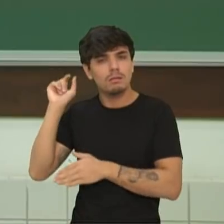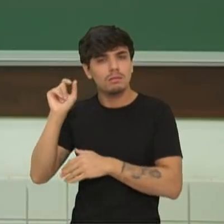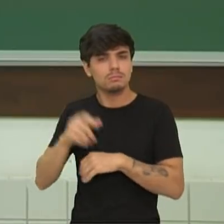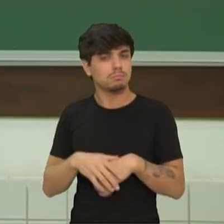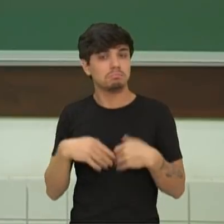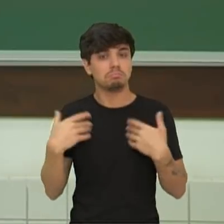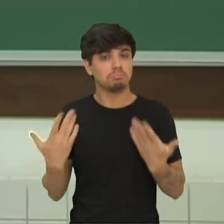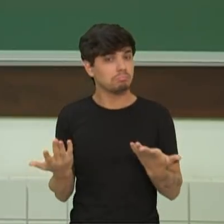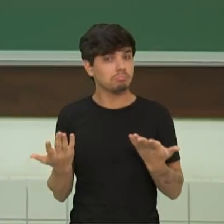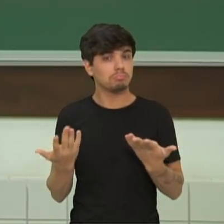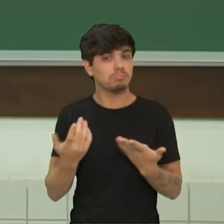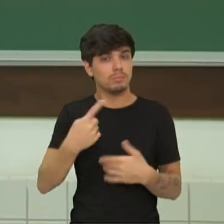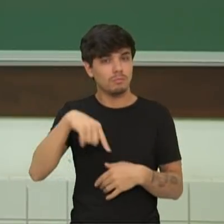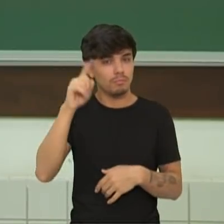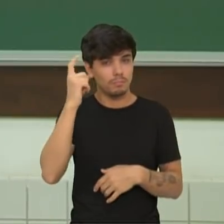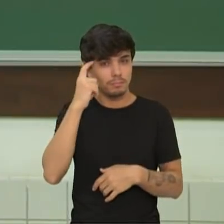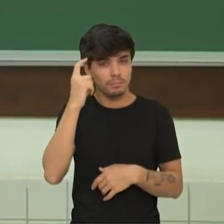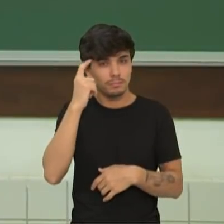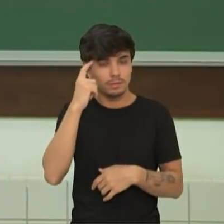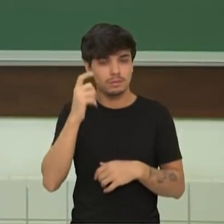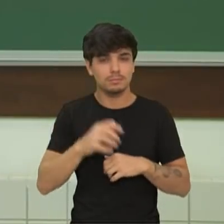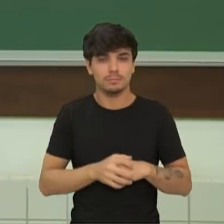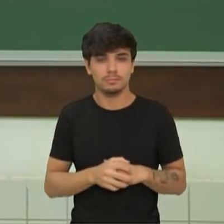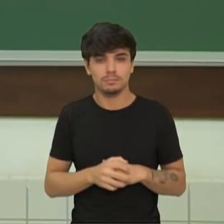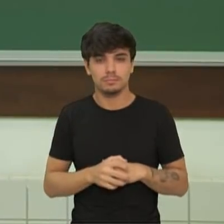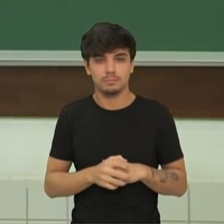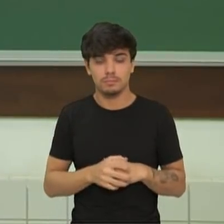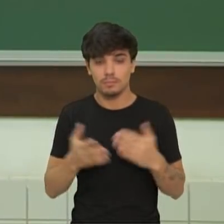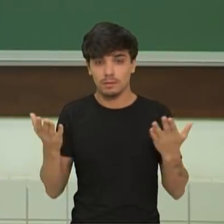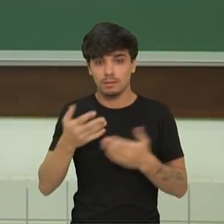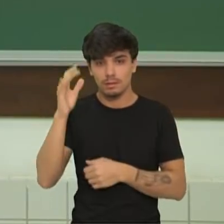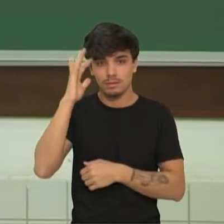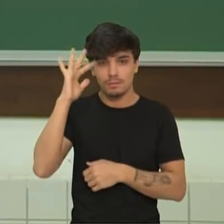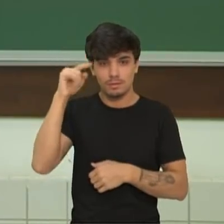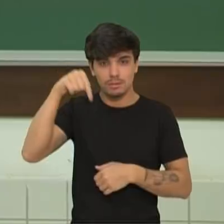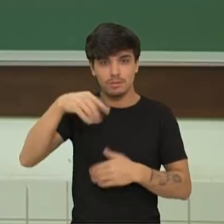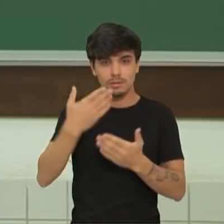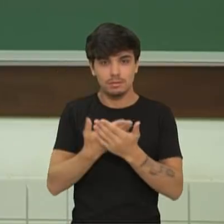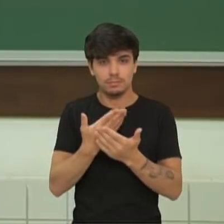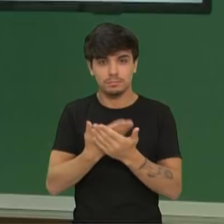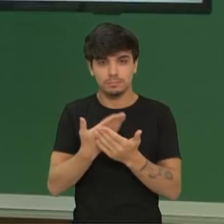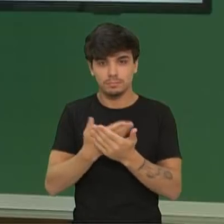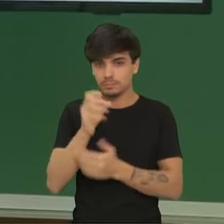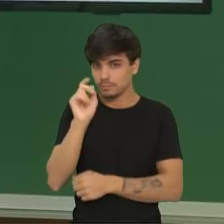contando? Vamos pensar? Essa é a reflexão desta aula. Combinado?